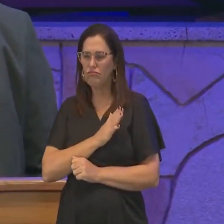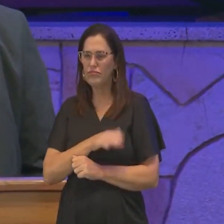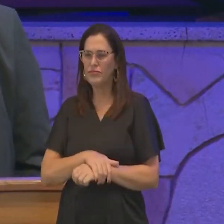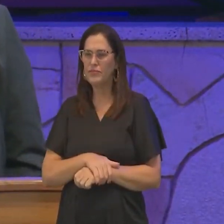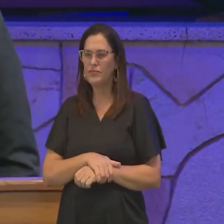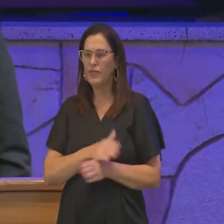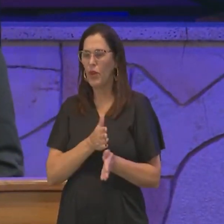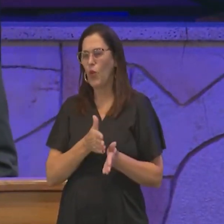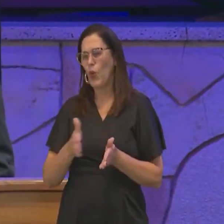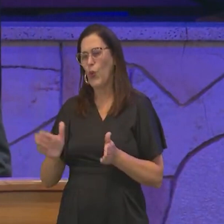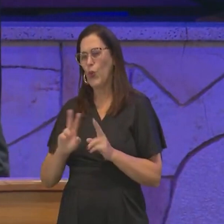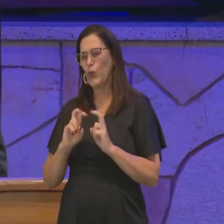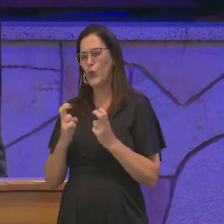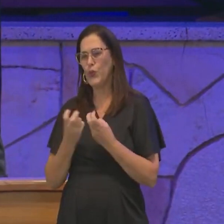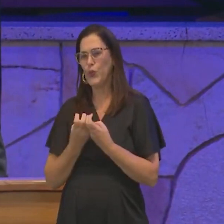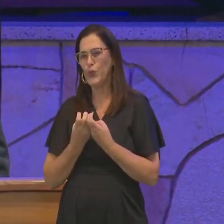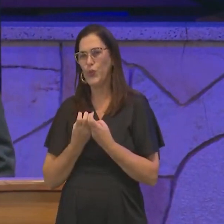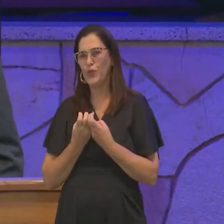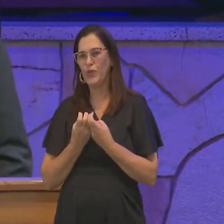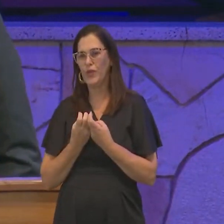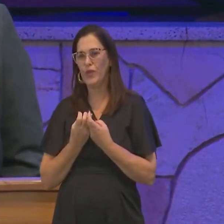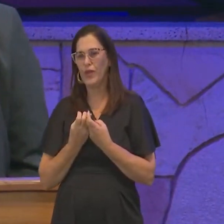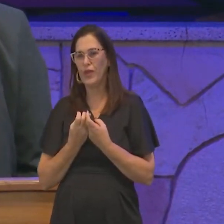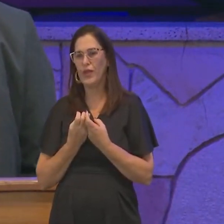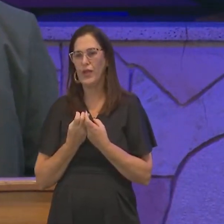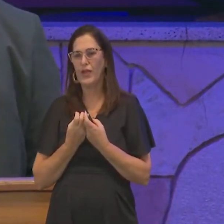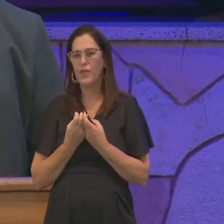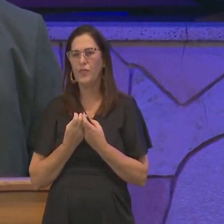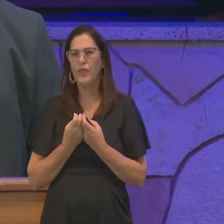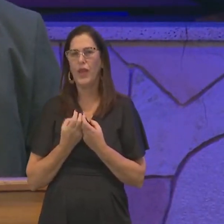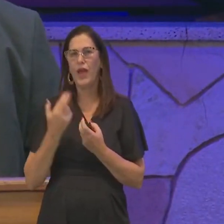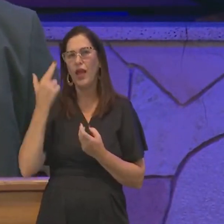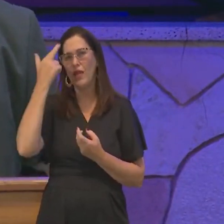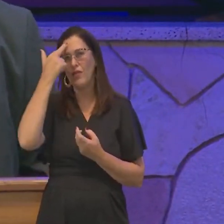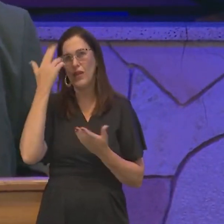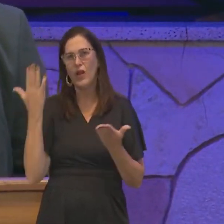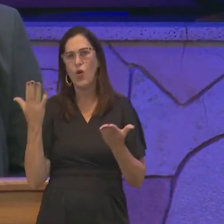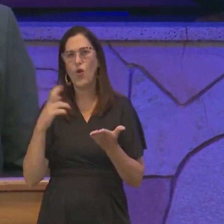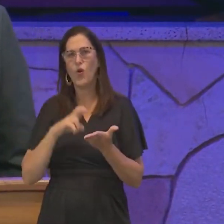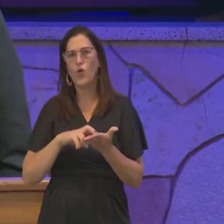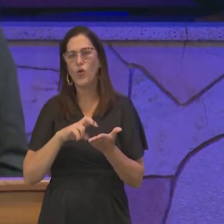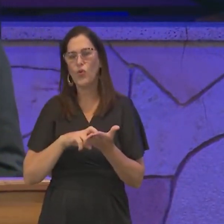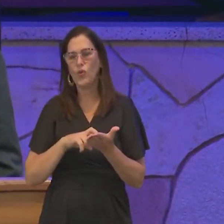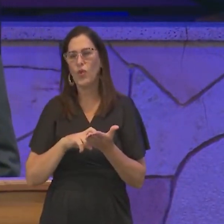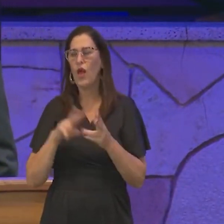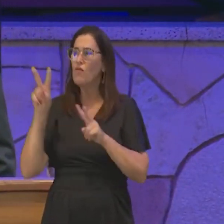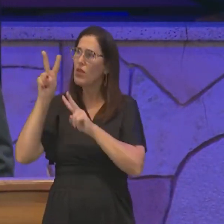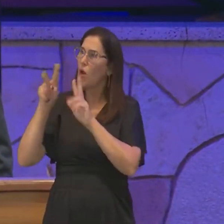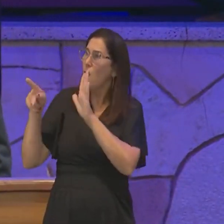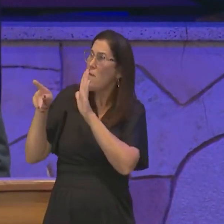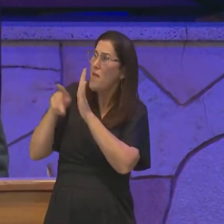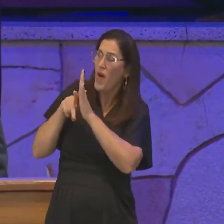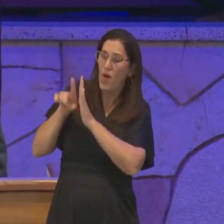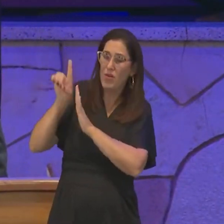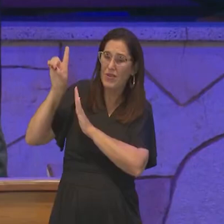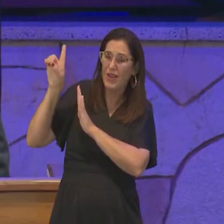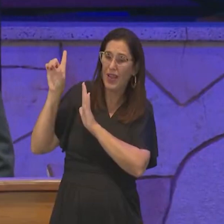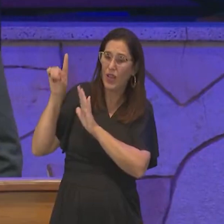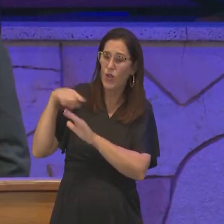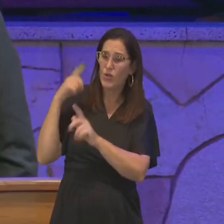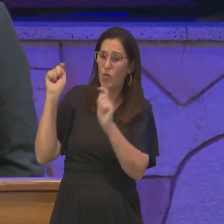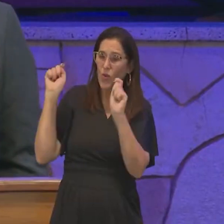culto, porque essa reflexão desta manhã nos fala sobre uma visão de Deus e que possamos